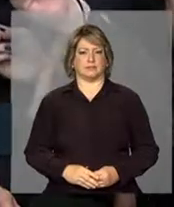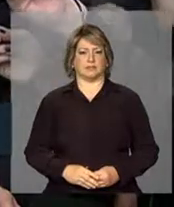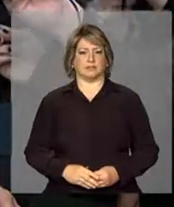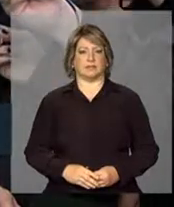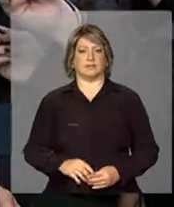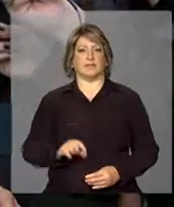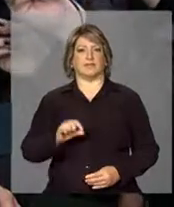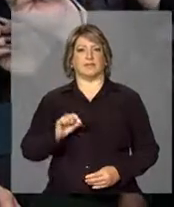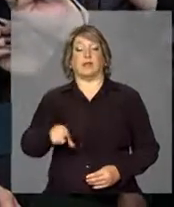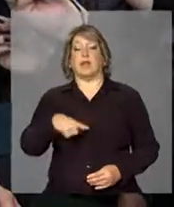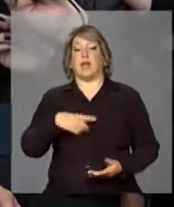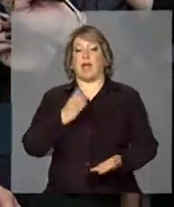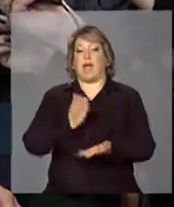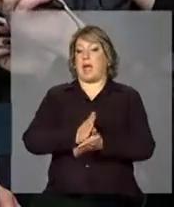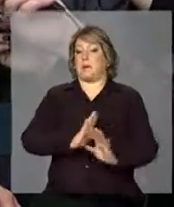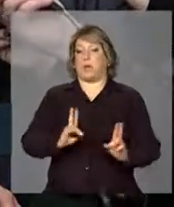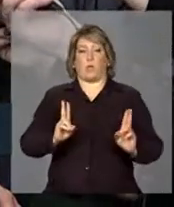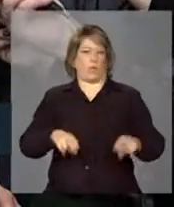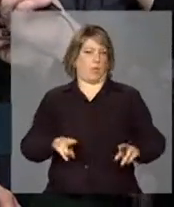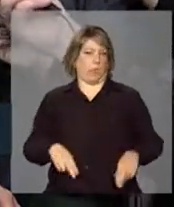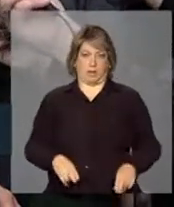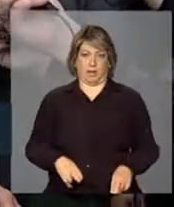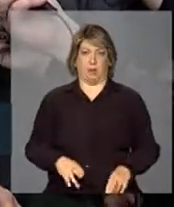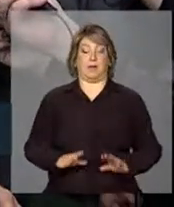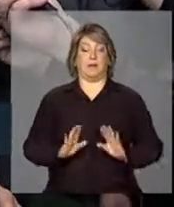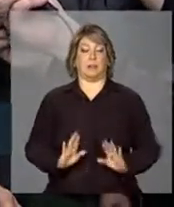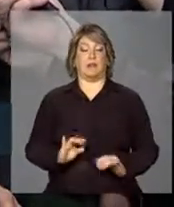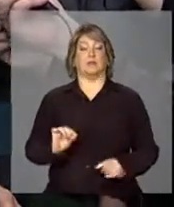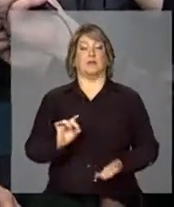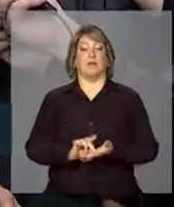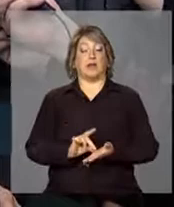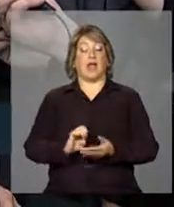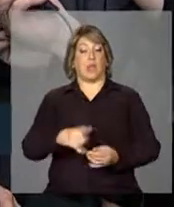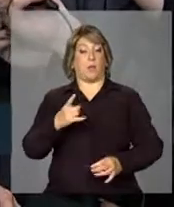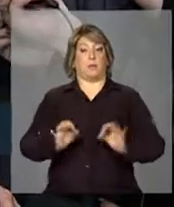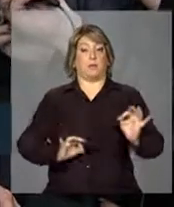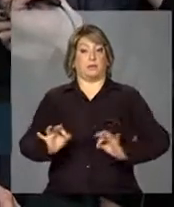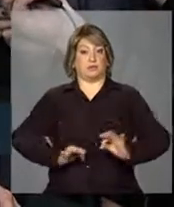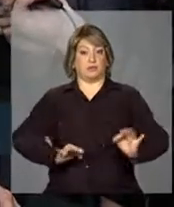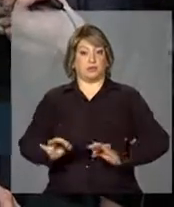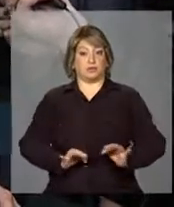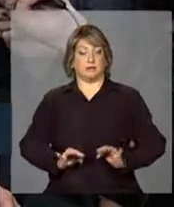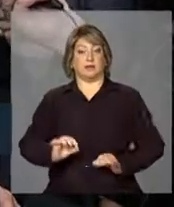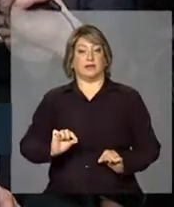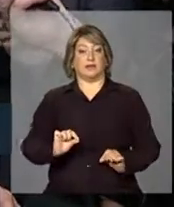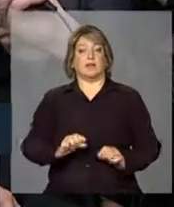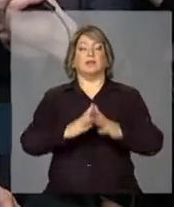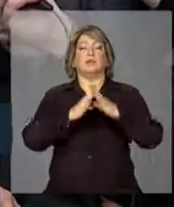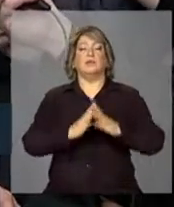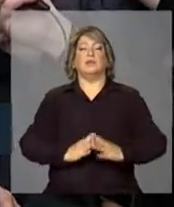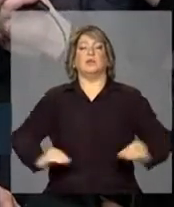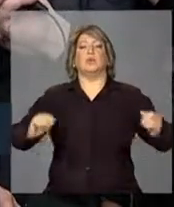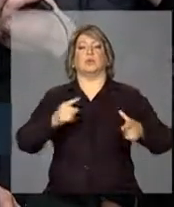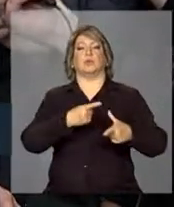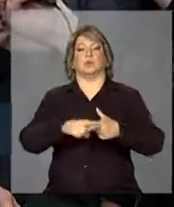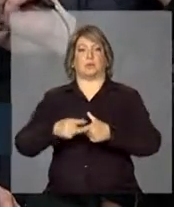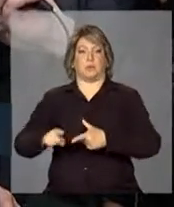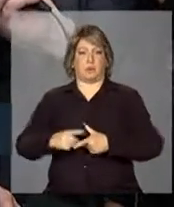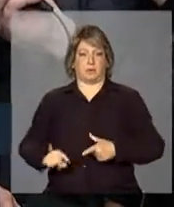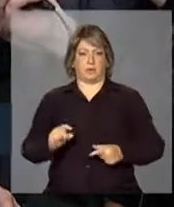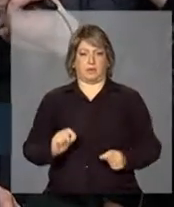Acabar você não acaba nunca, mas na verdade é um projeto que visa descomplicar, um projeto que